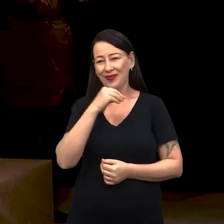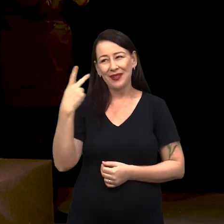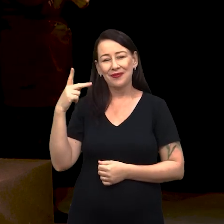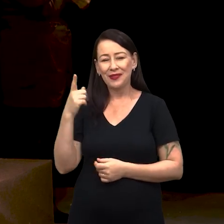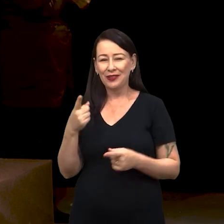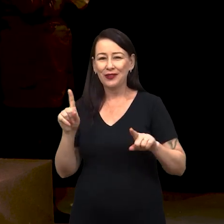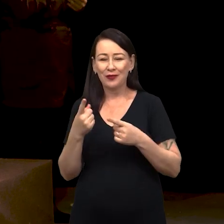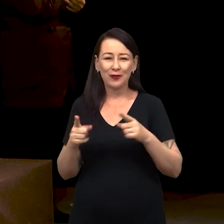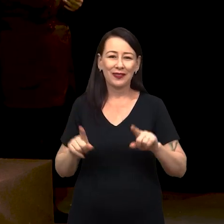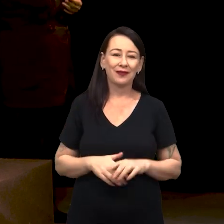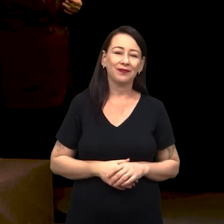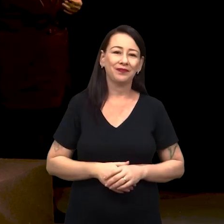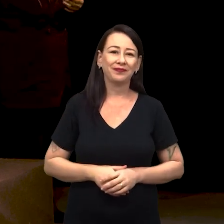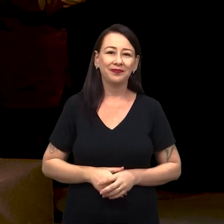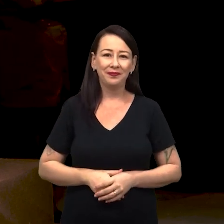seu acalanto.